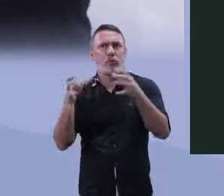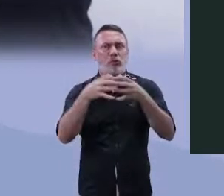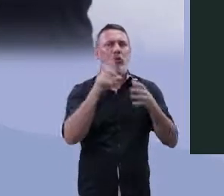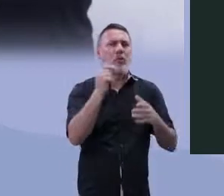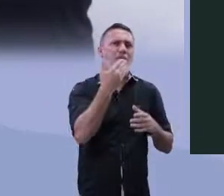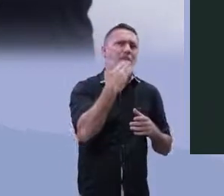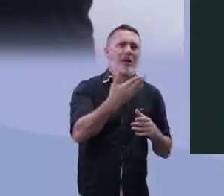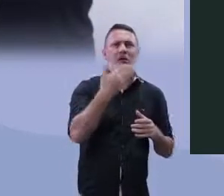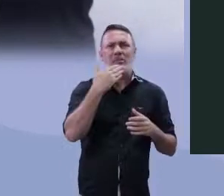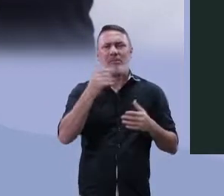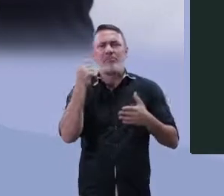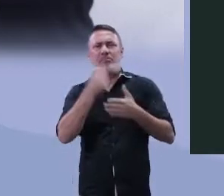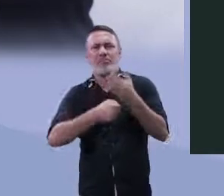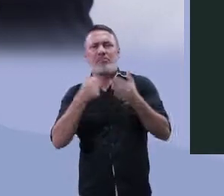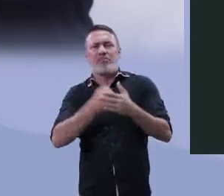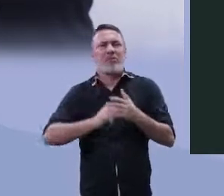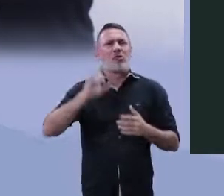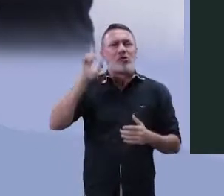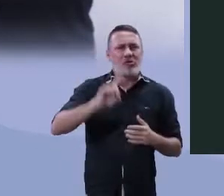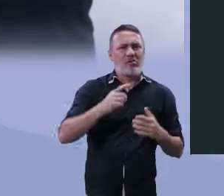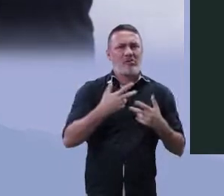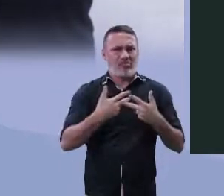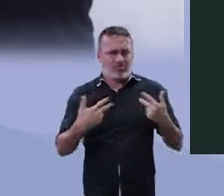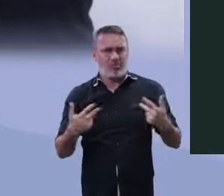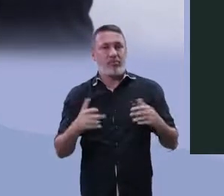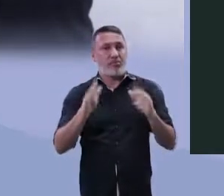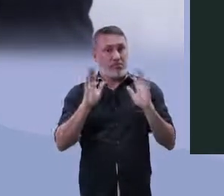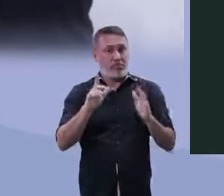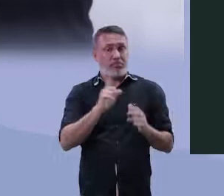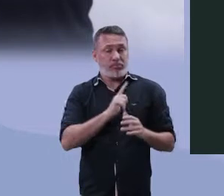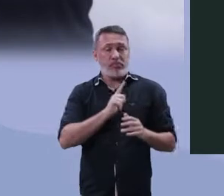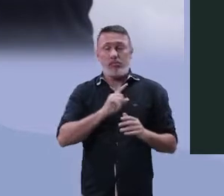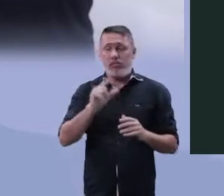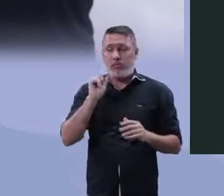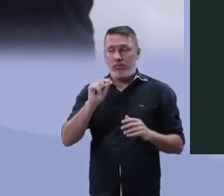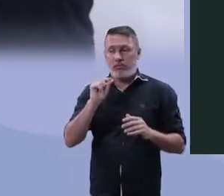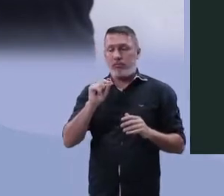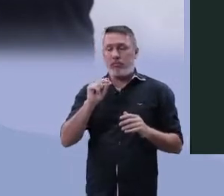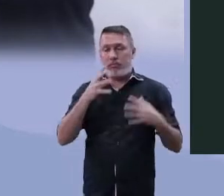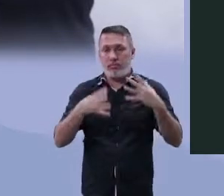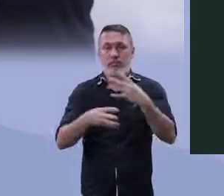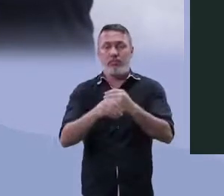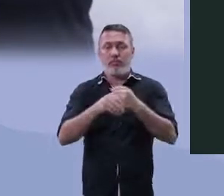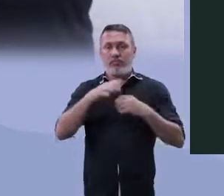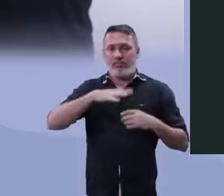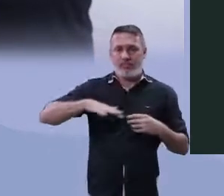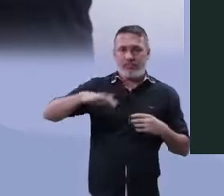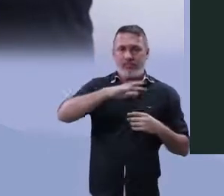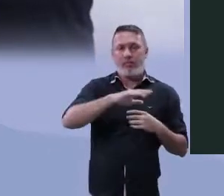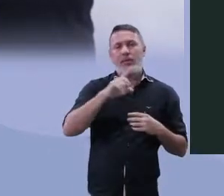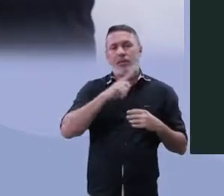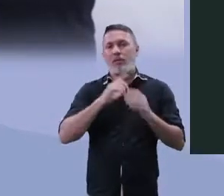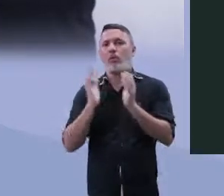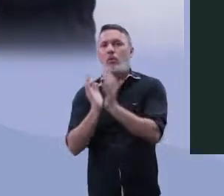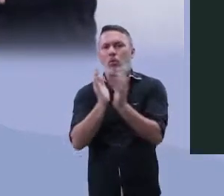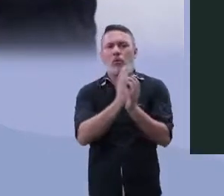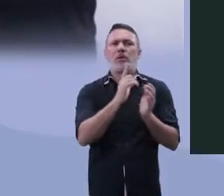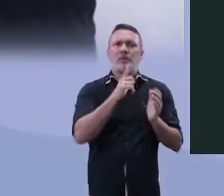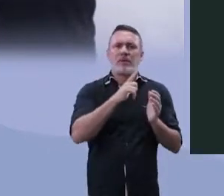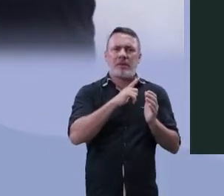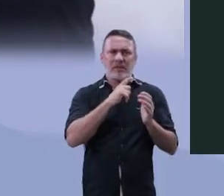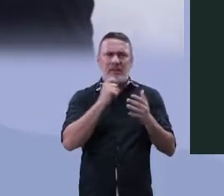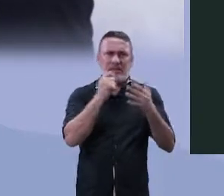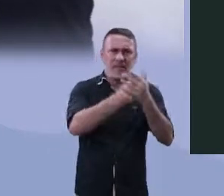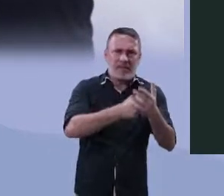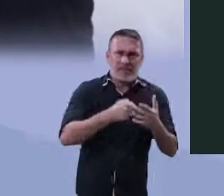buscando o atendimento das suas demandas, mas, de qualquer maneira, exatamente vindo como grupos, né, que fazem